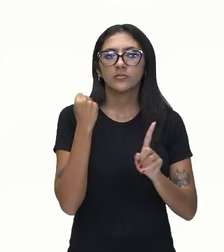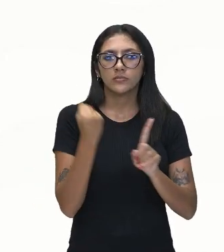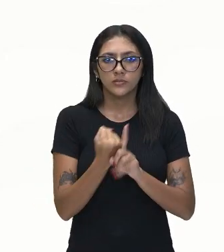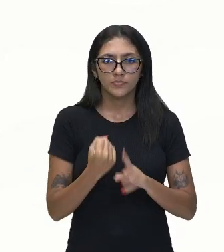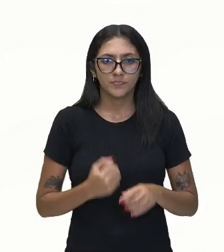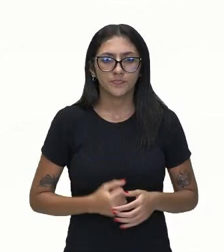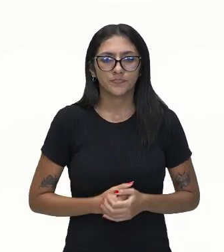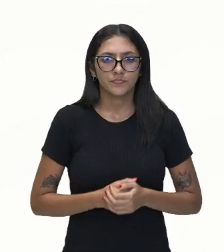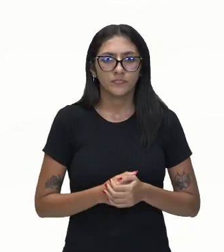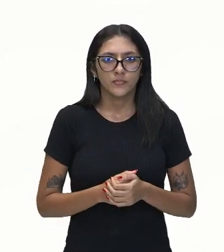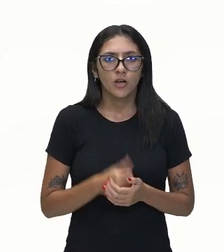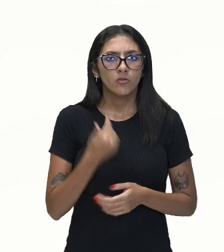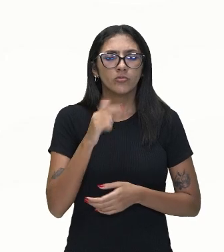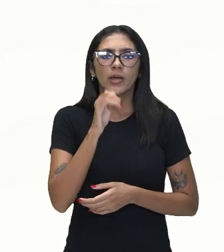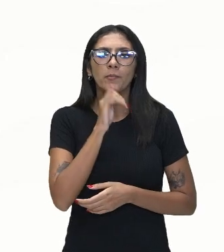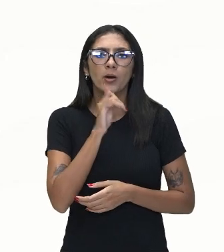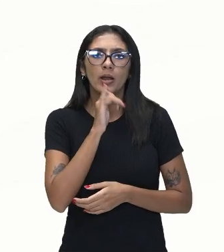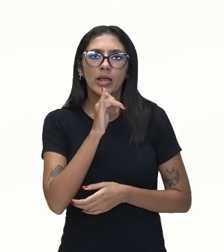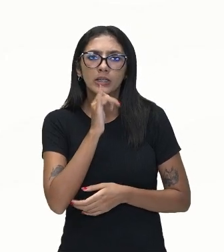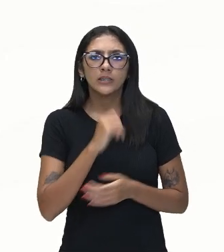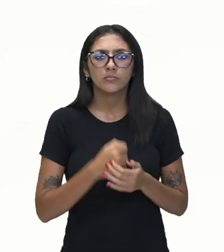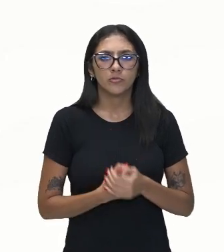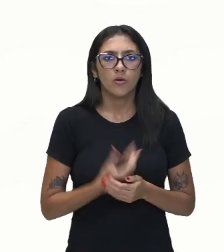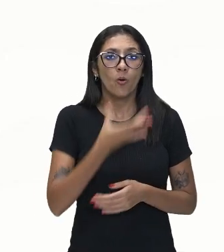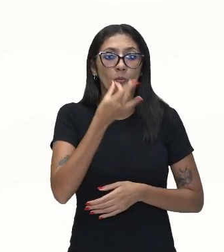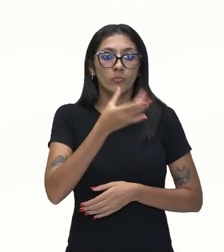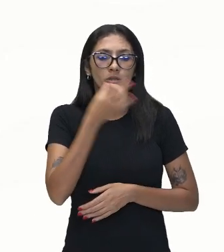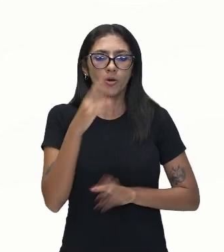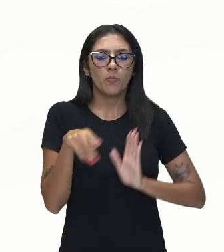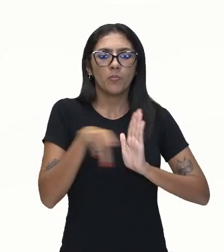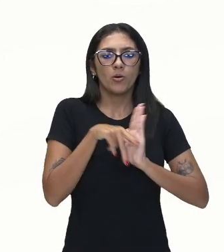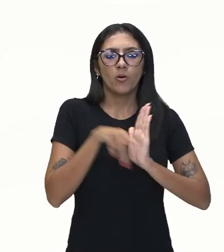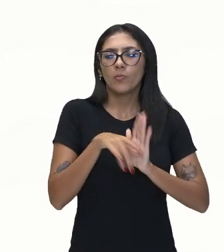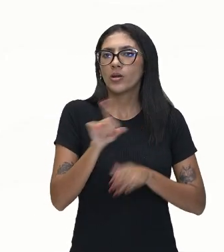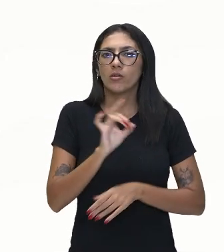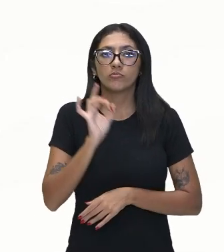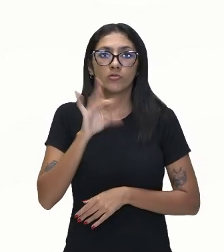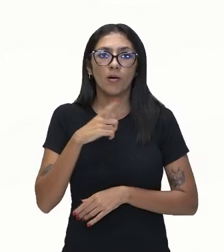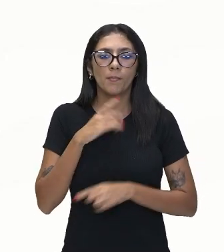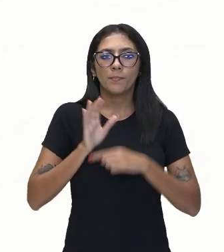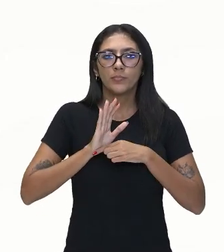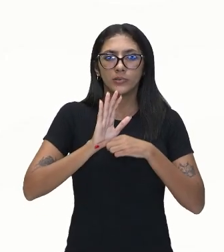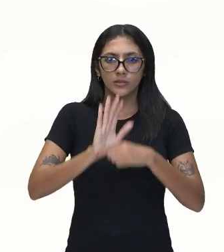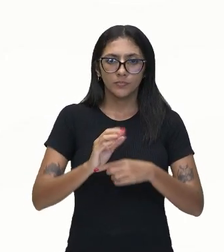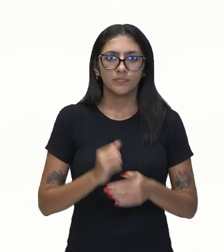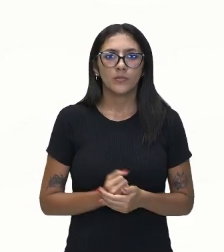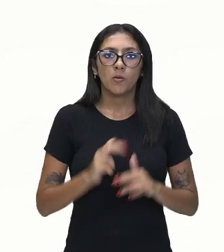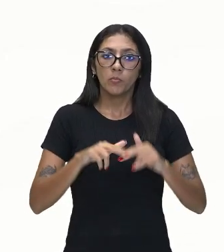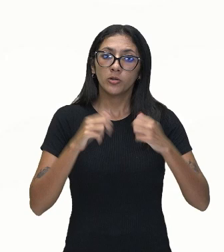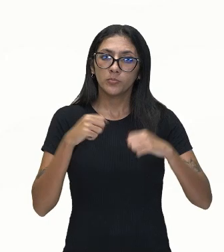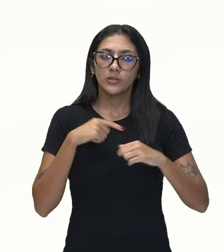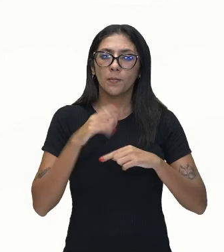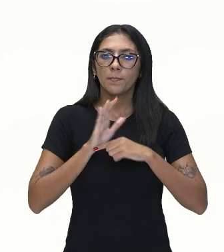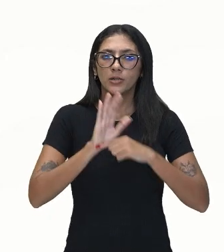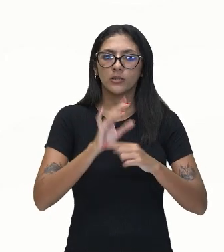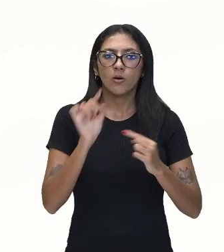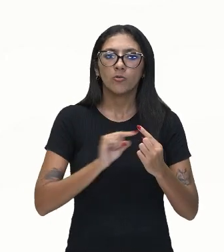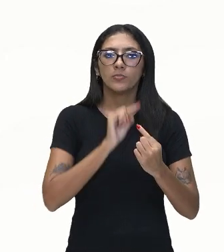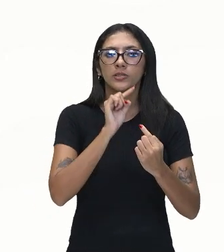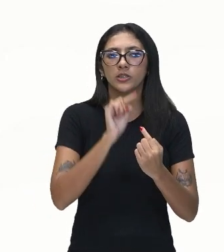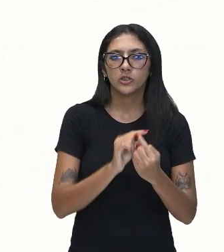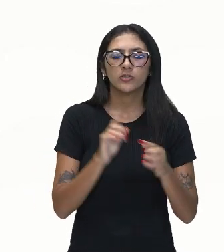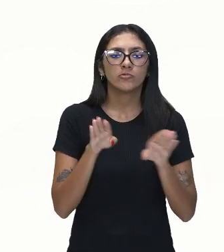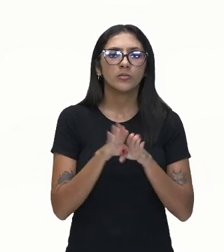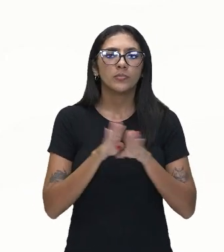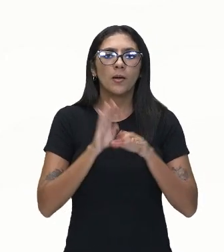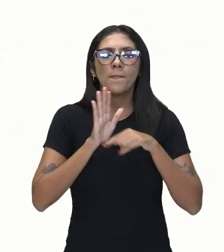não é se posicionar a favor ou contra ninguém, é só informar o fato. Por isso tem de ser objetiva, apresentar o